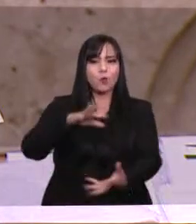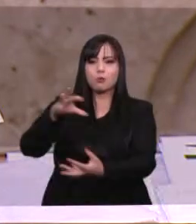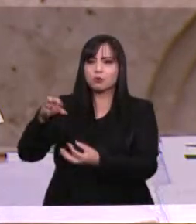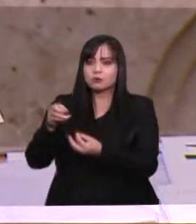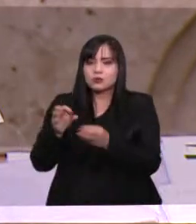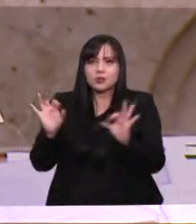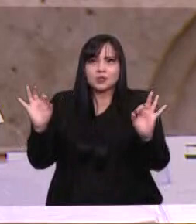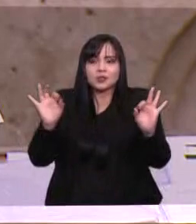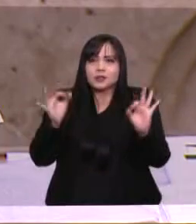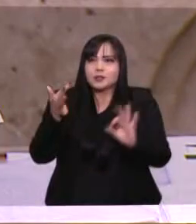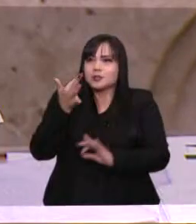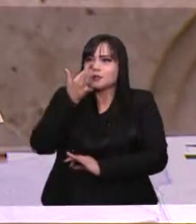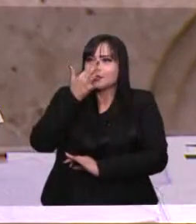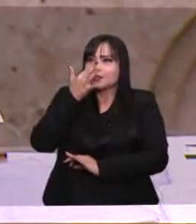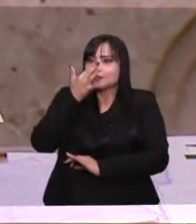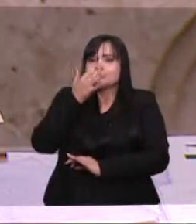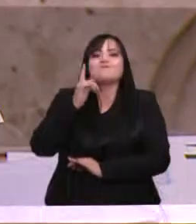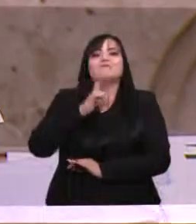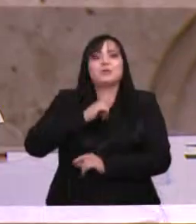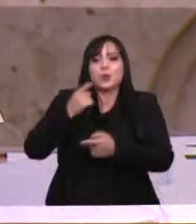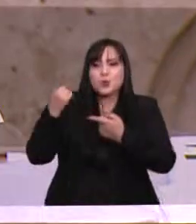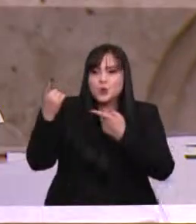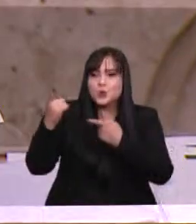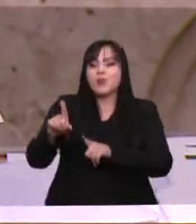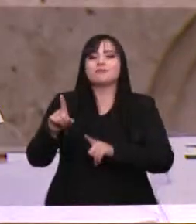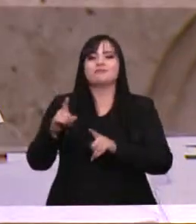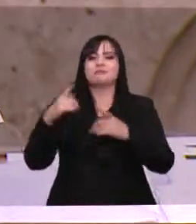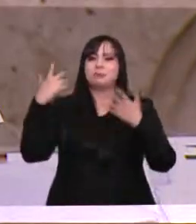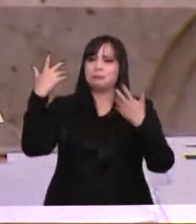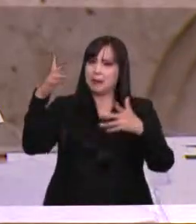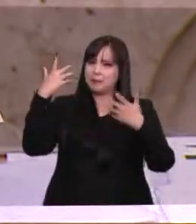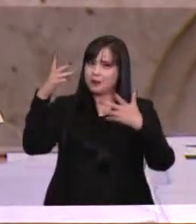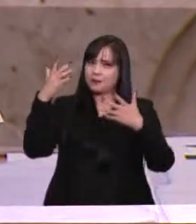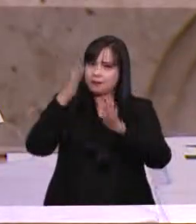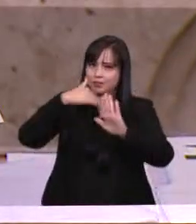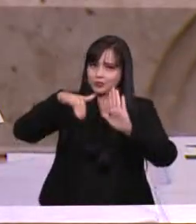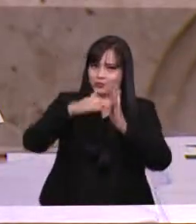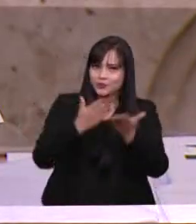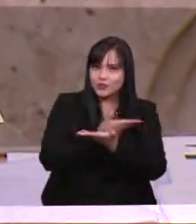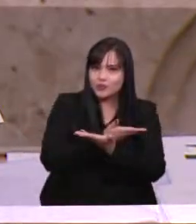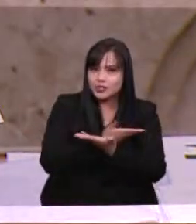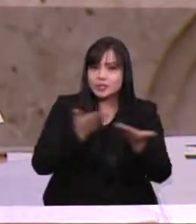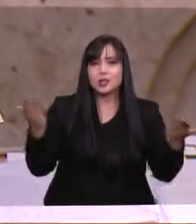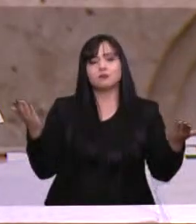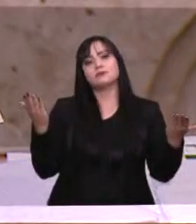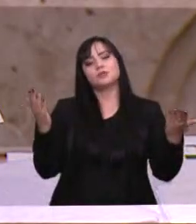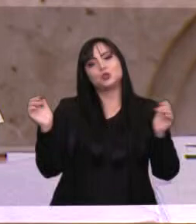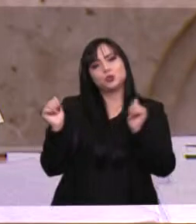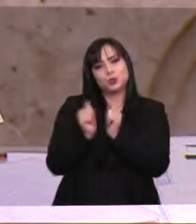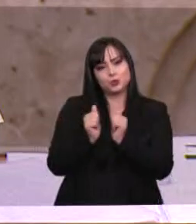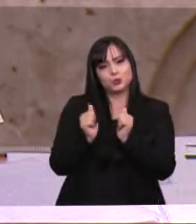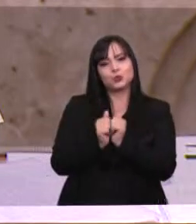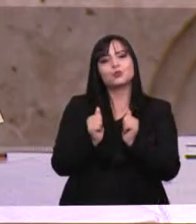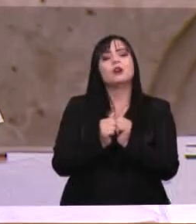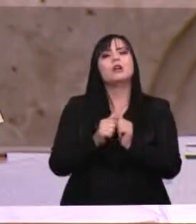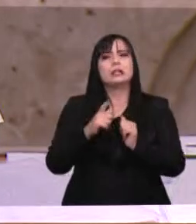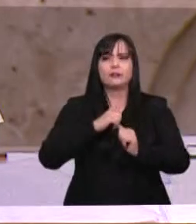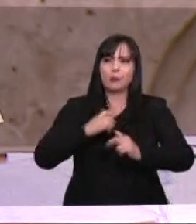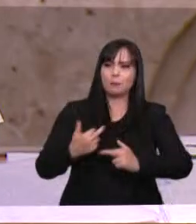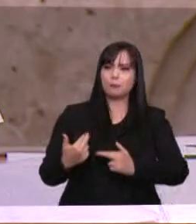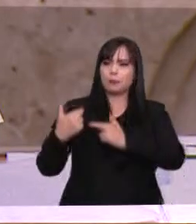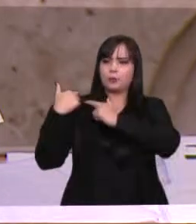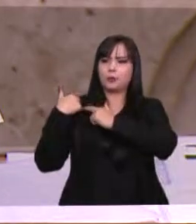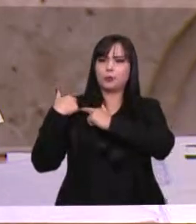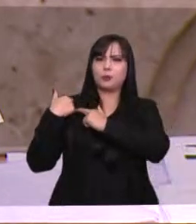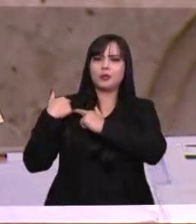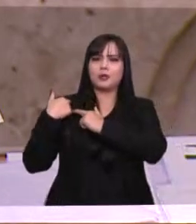Fantástico a explorar Parabéns a todos vocês que estão aí conosco que foram os responsáveis